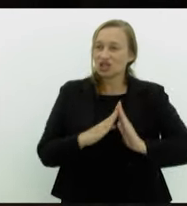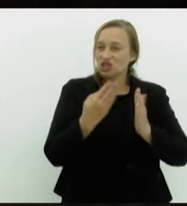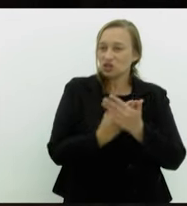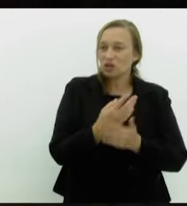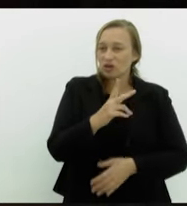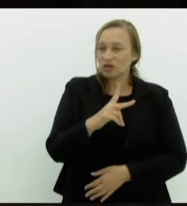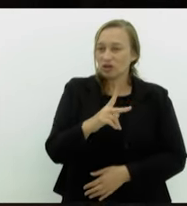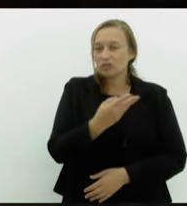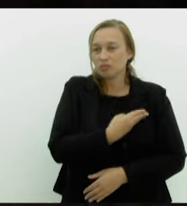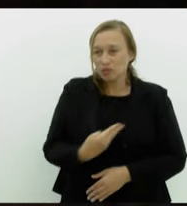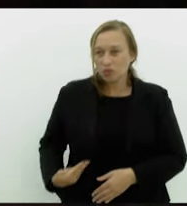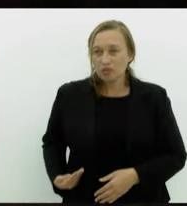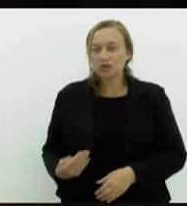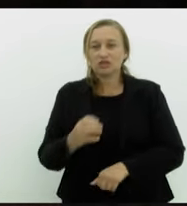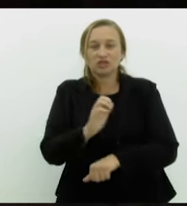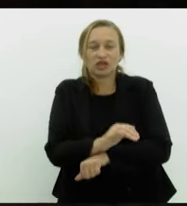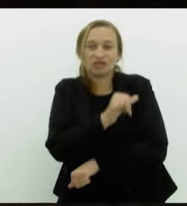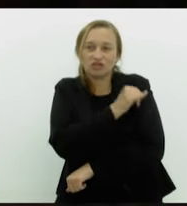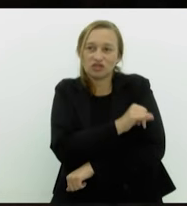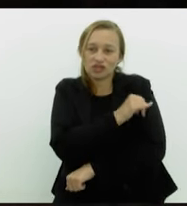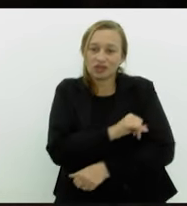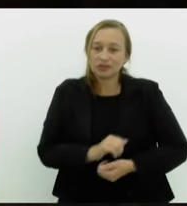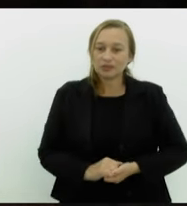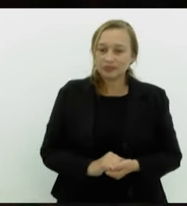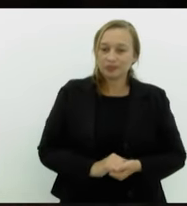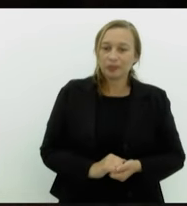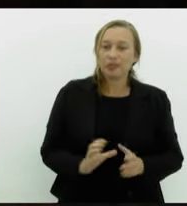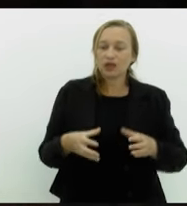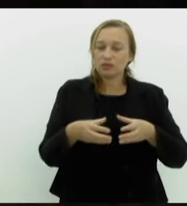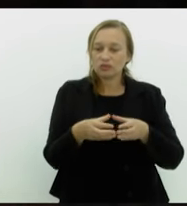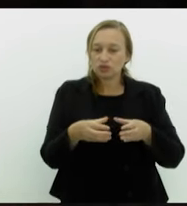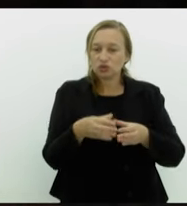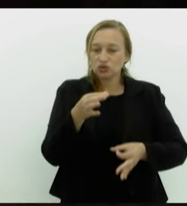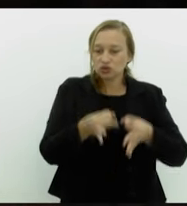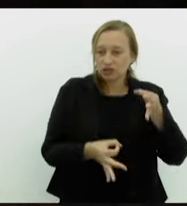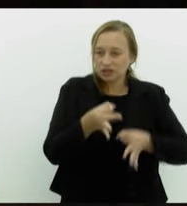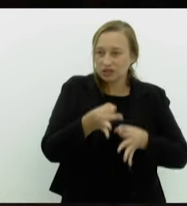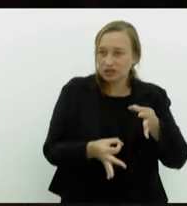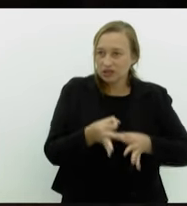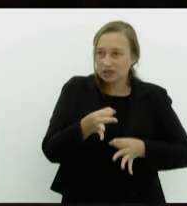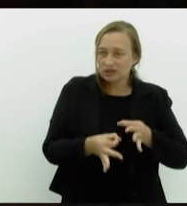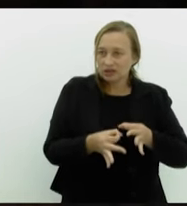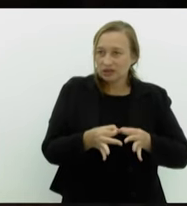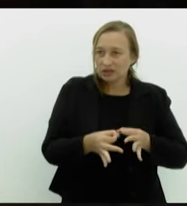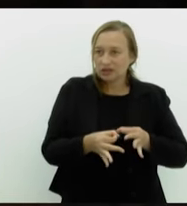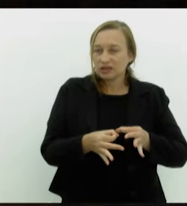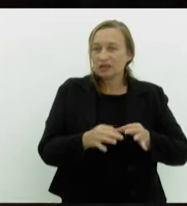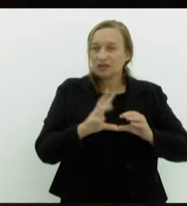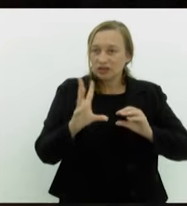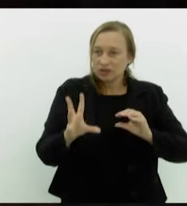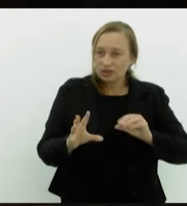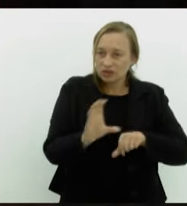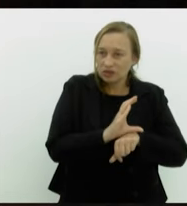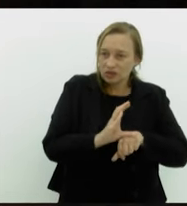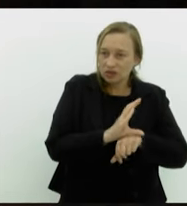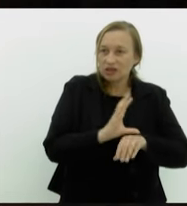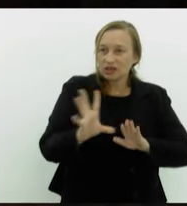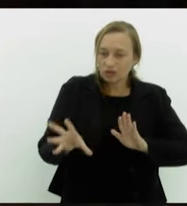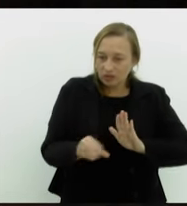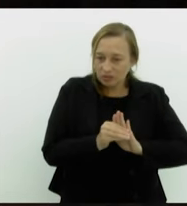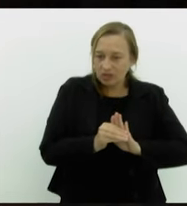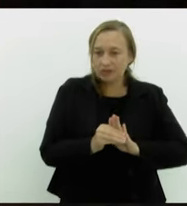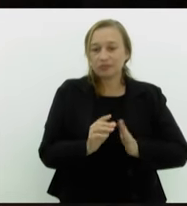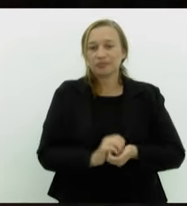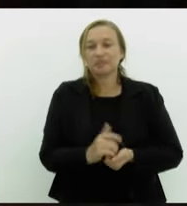âmbito do Estado do Rio de Janeiro. Parecer das Comissões de Constituição e Justiça pela condicionalidade com emendas